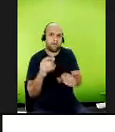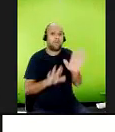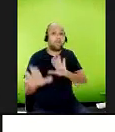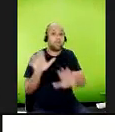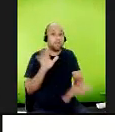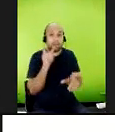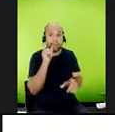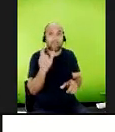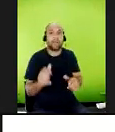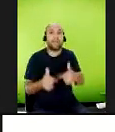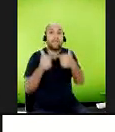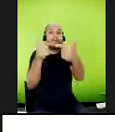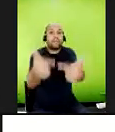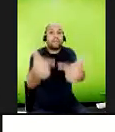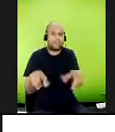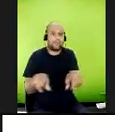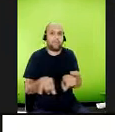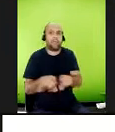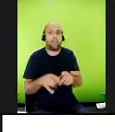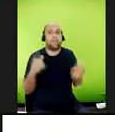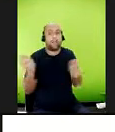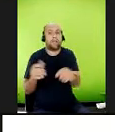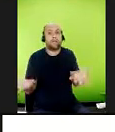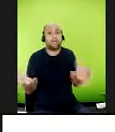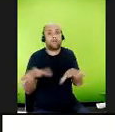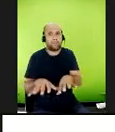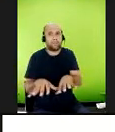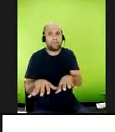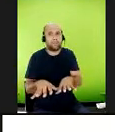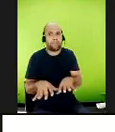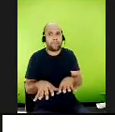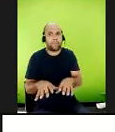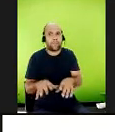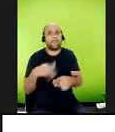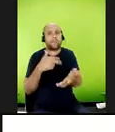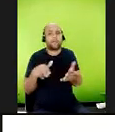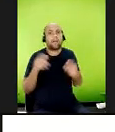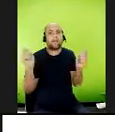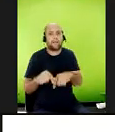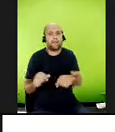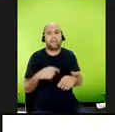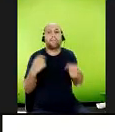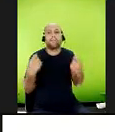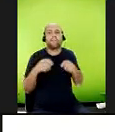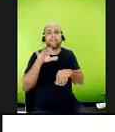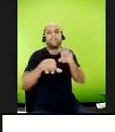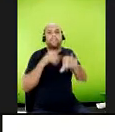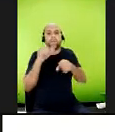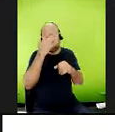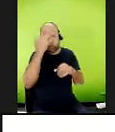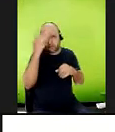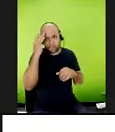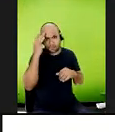do que um faço principalmente para poder incluir que eu ia dançar eu tenho que ir lá eu tenho que chamar a pessoa eu tenho que estar com a pessoa